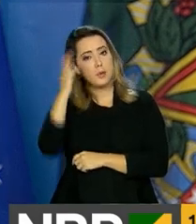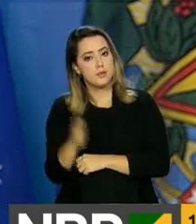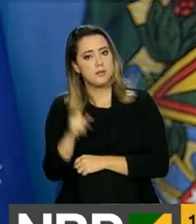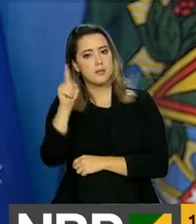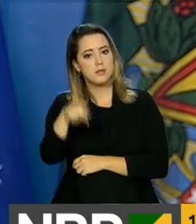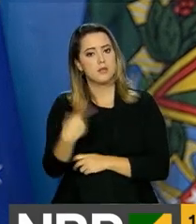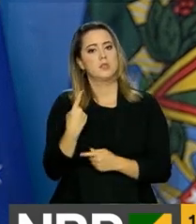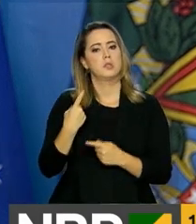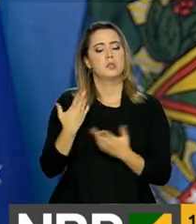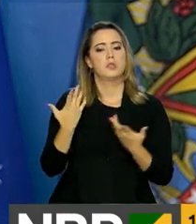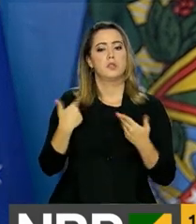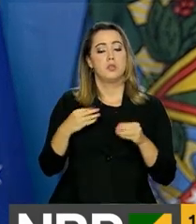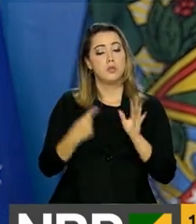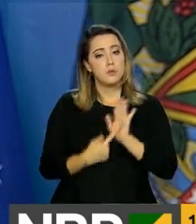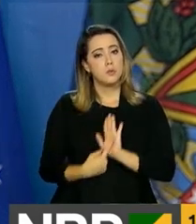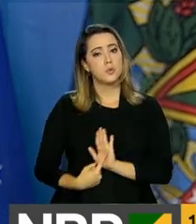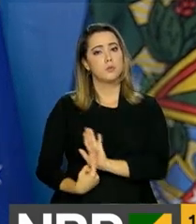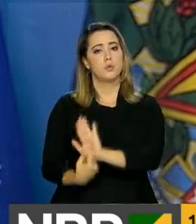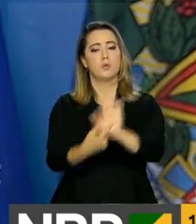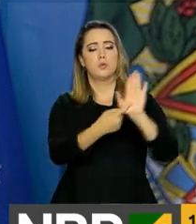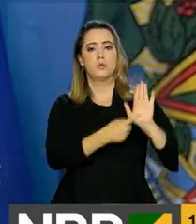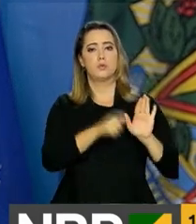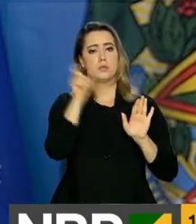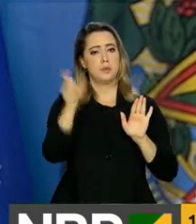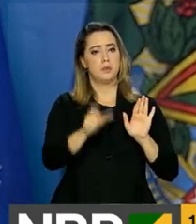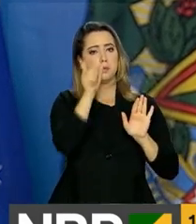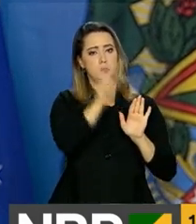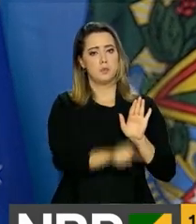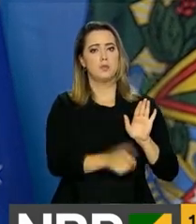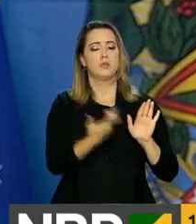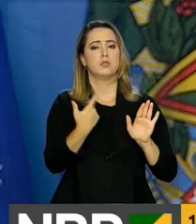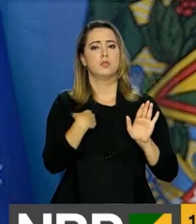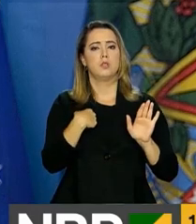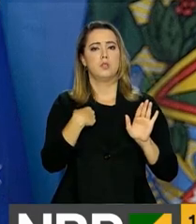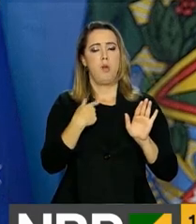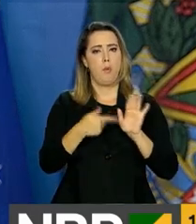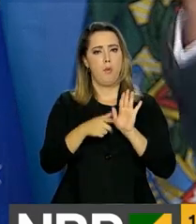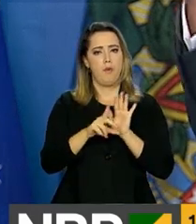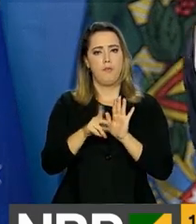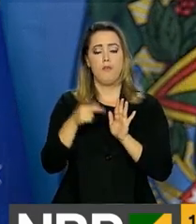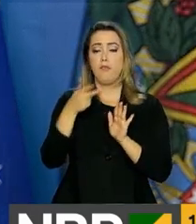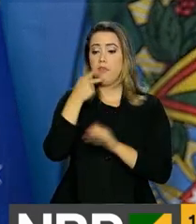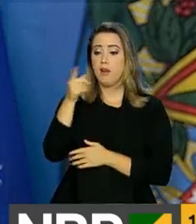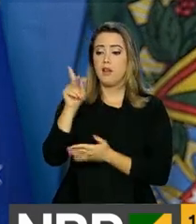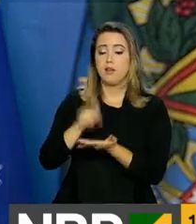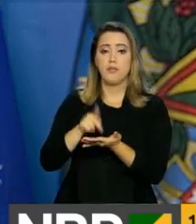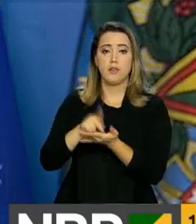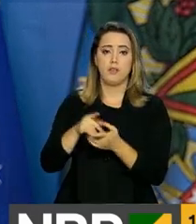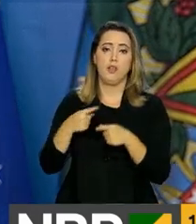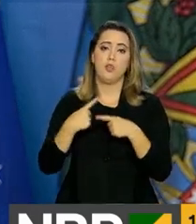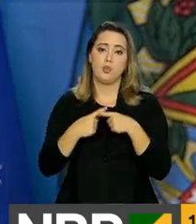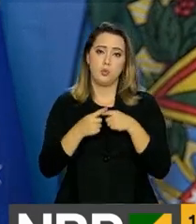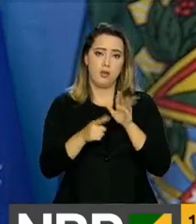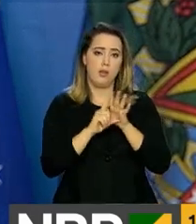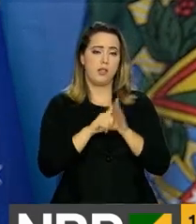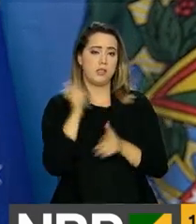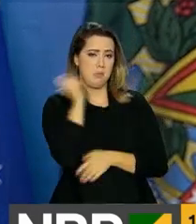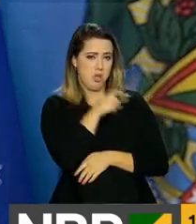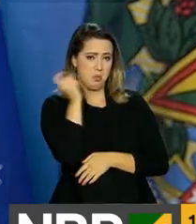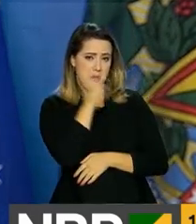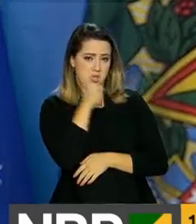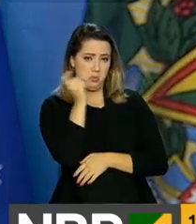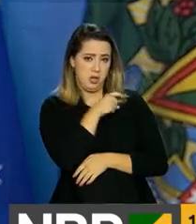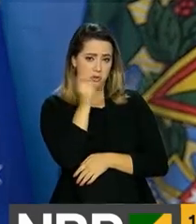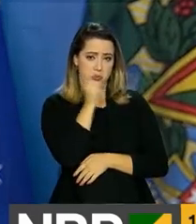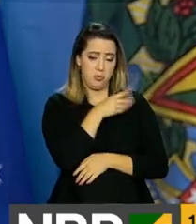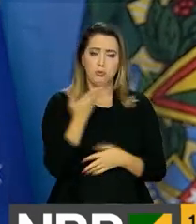desmistificar especialmente para usar uma expressão mais forte desmentir certas coisas que andaram dizendo no começo o que dizia no começo